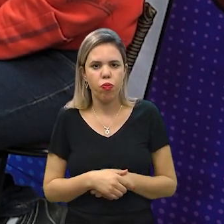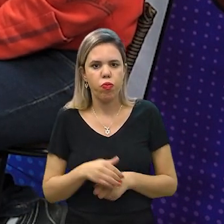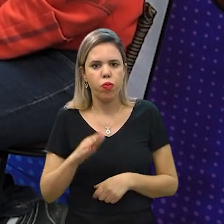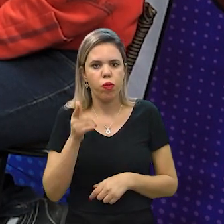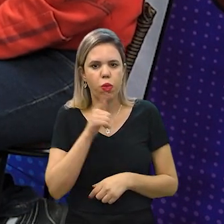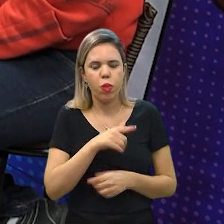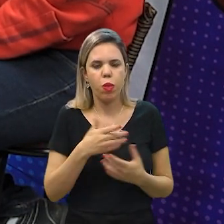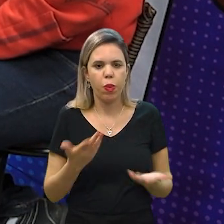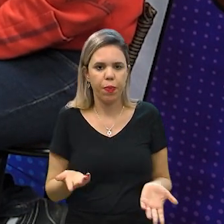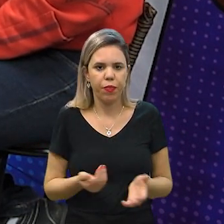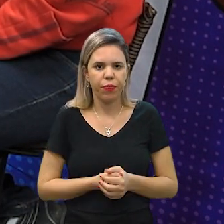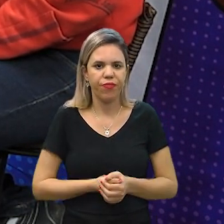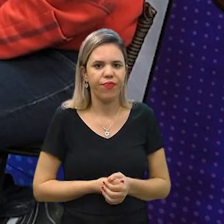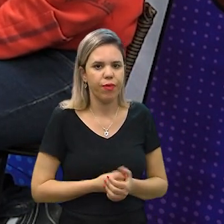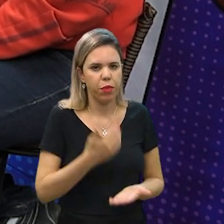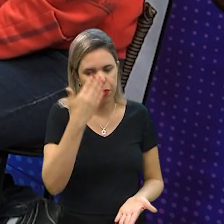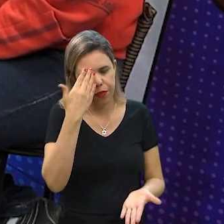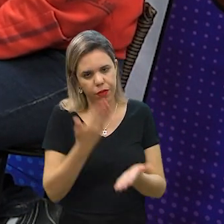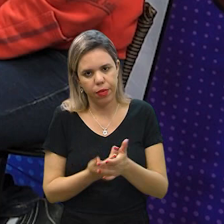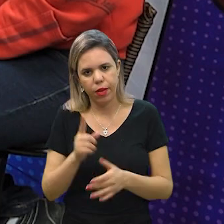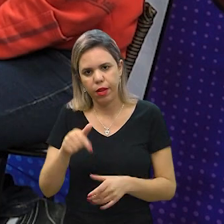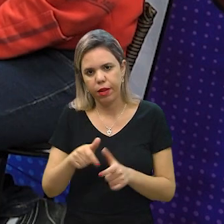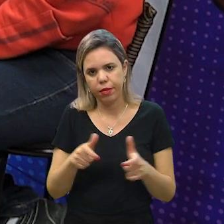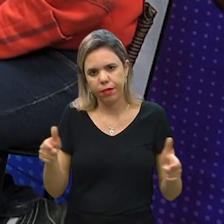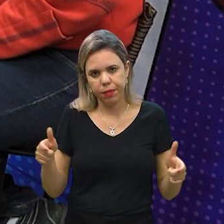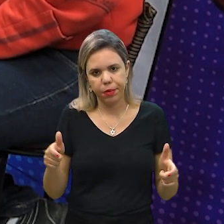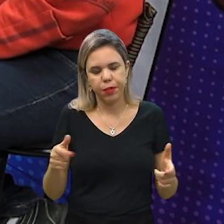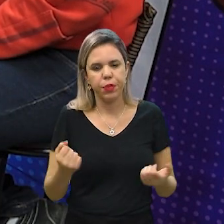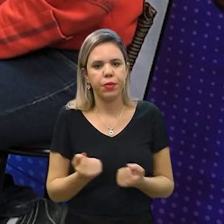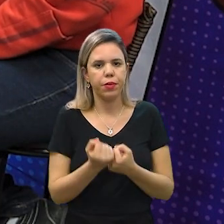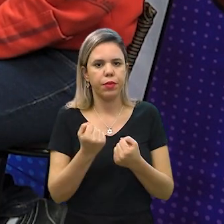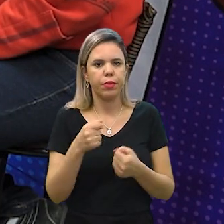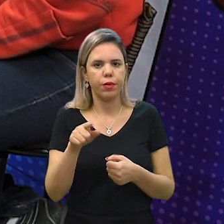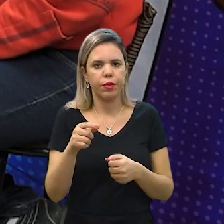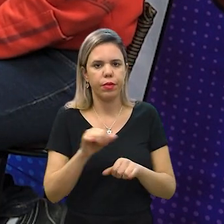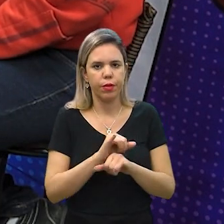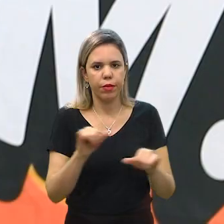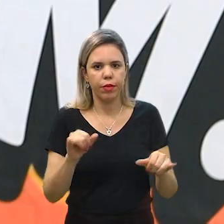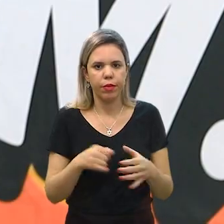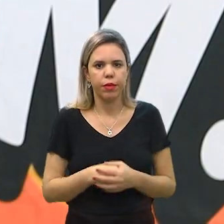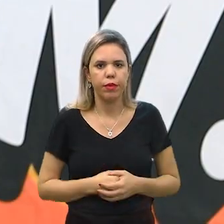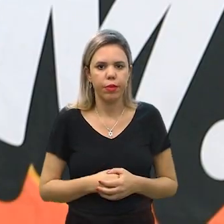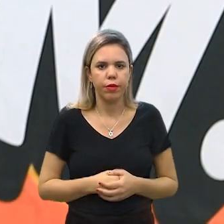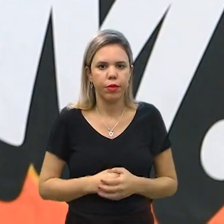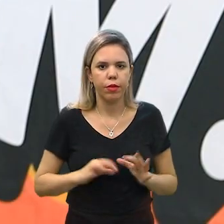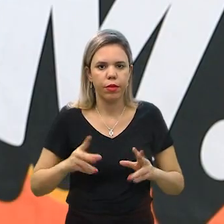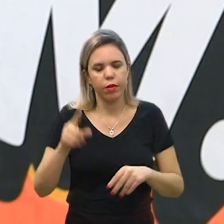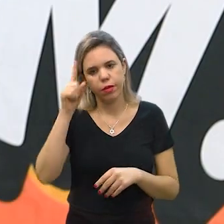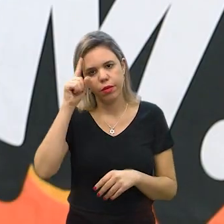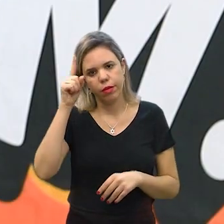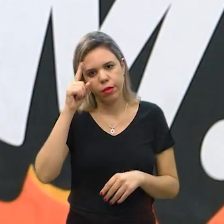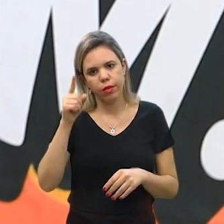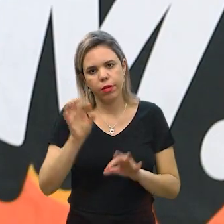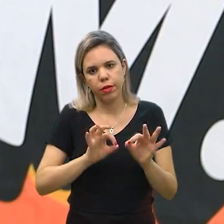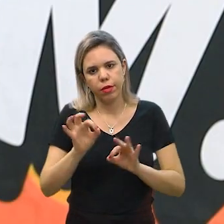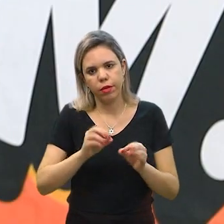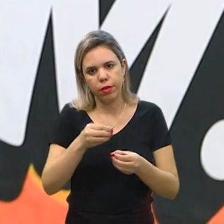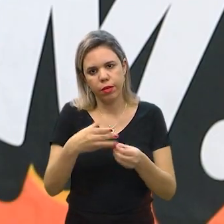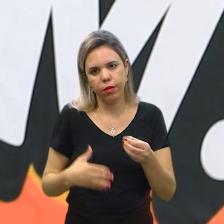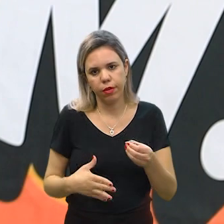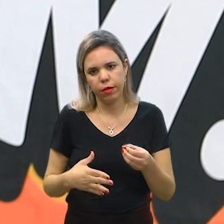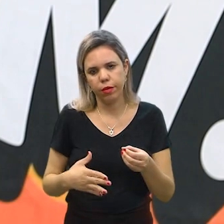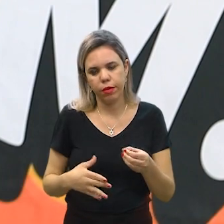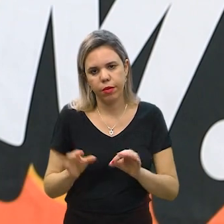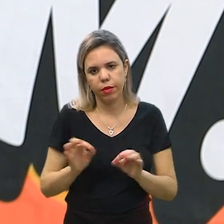ele vai mais. Então, acredito que essa é uma grande ferramenta para o teu marketing. Todo dia tem que produzir